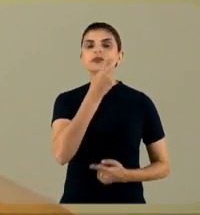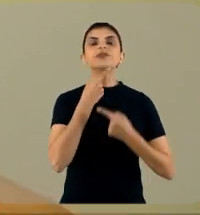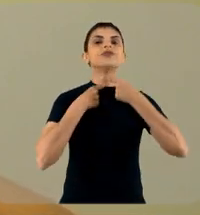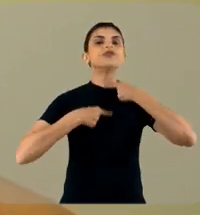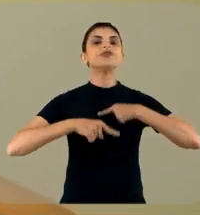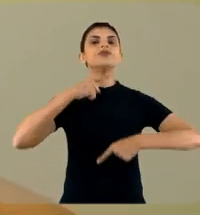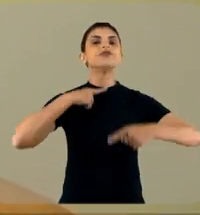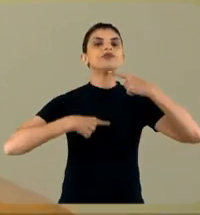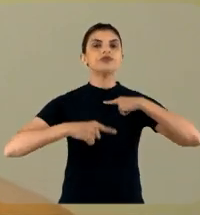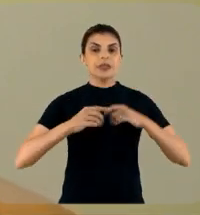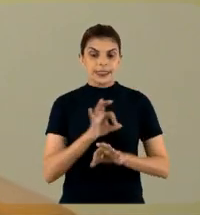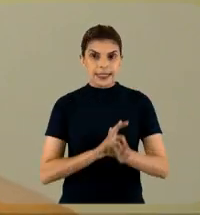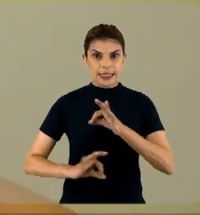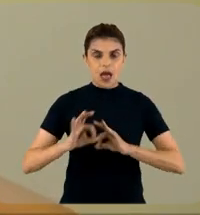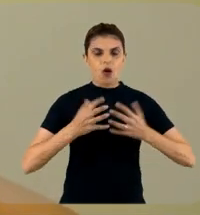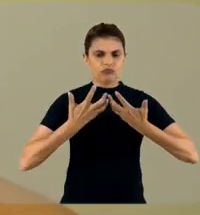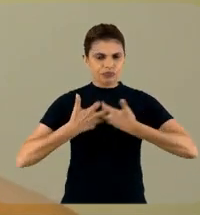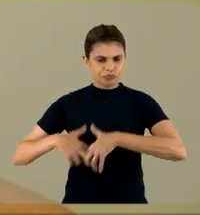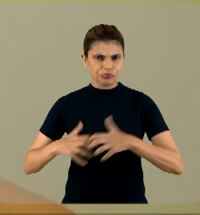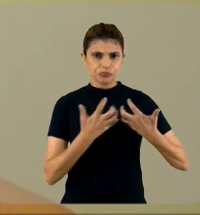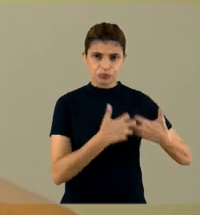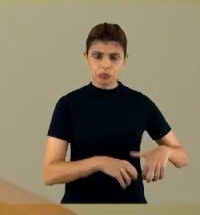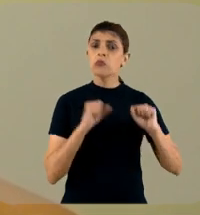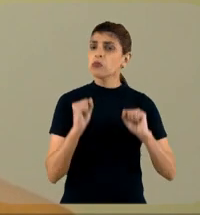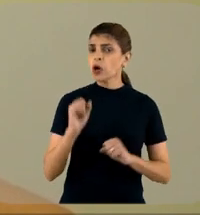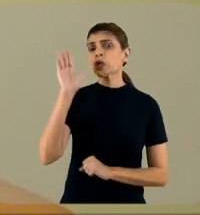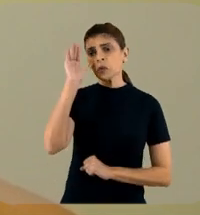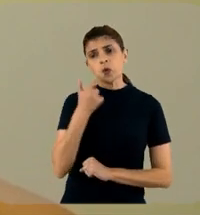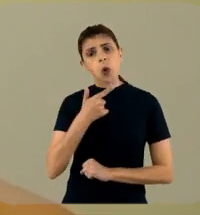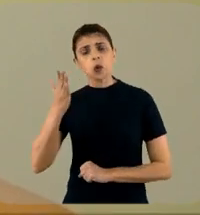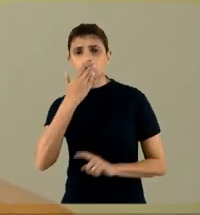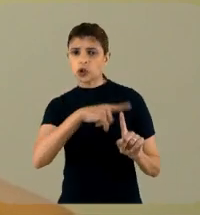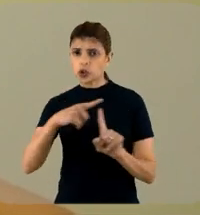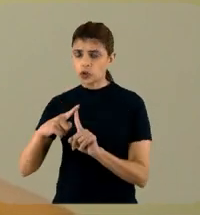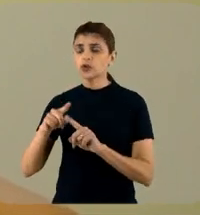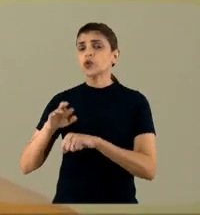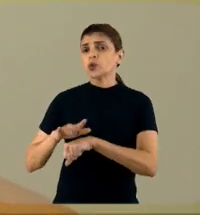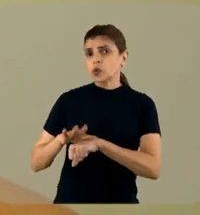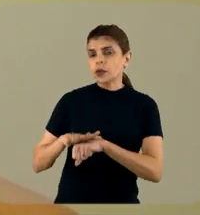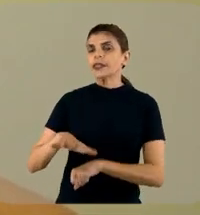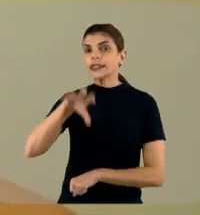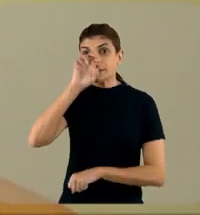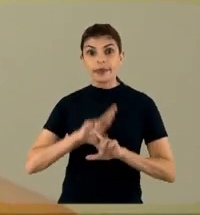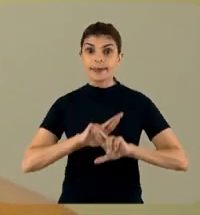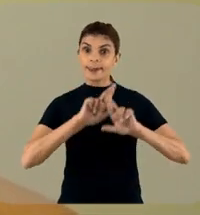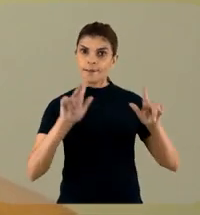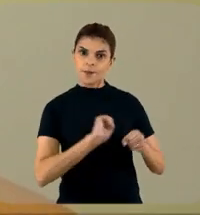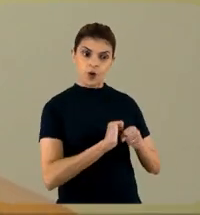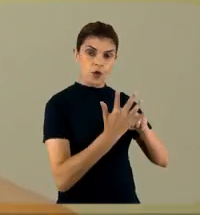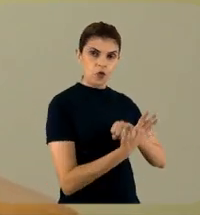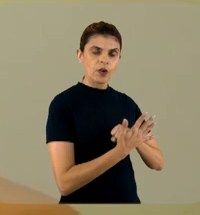manter as funções culares então isso também pode ser observado em outras doenças respiratórias mas o que é diferente da